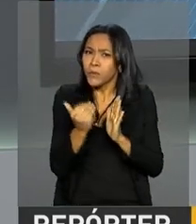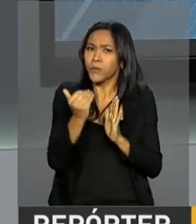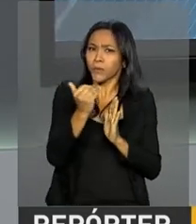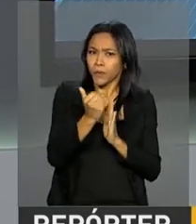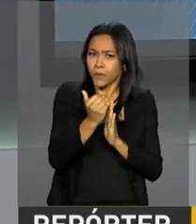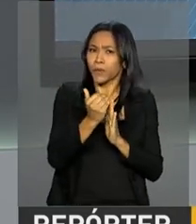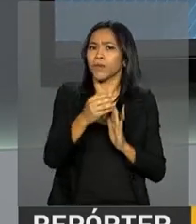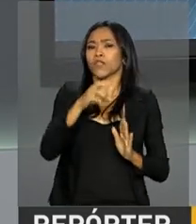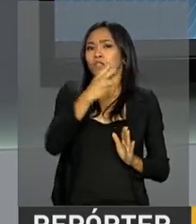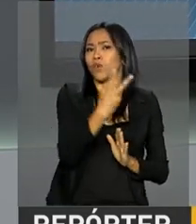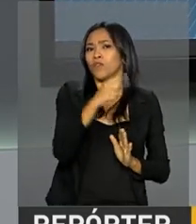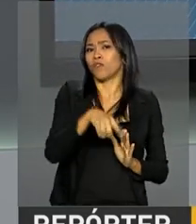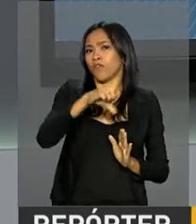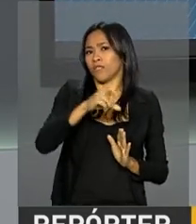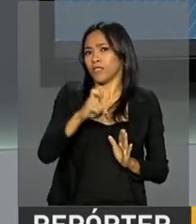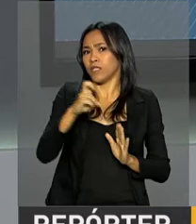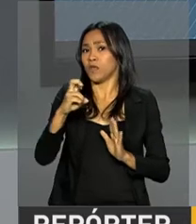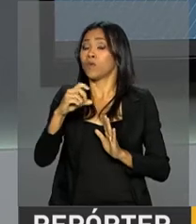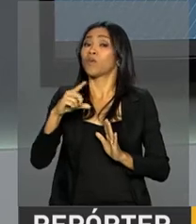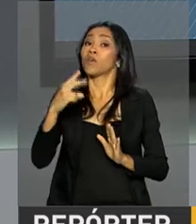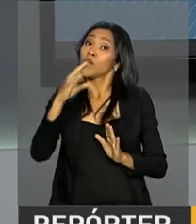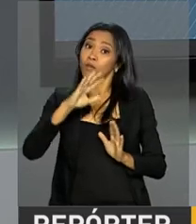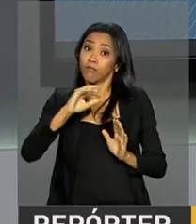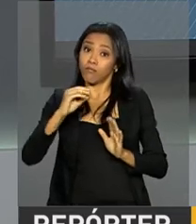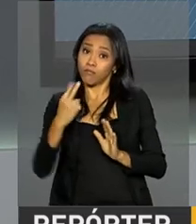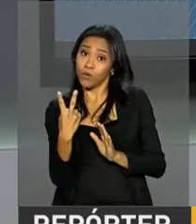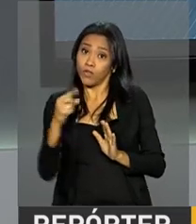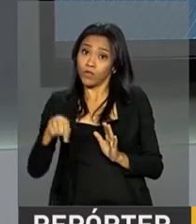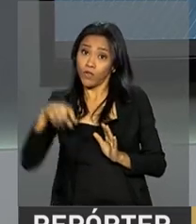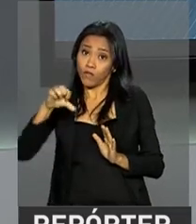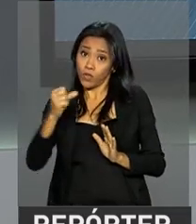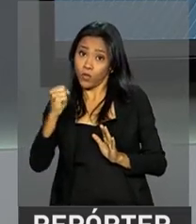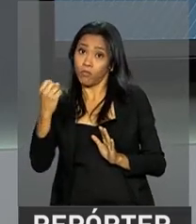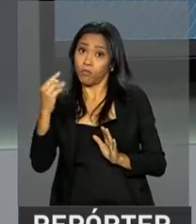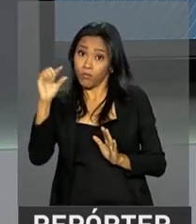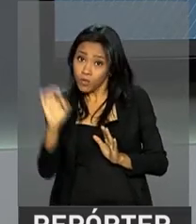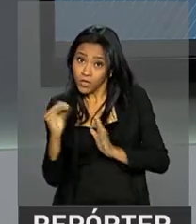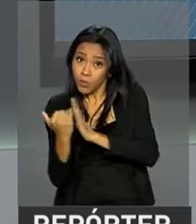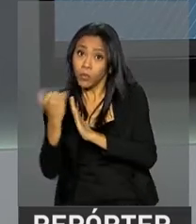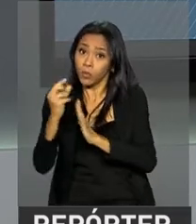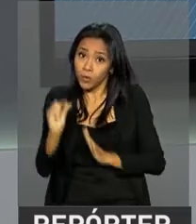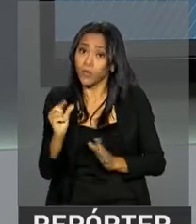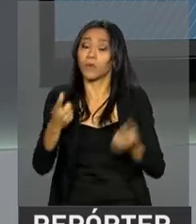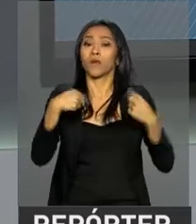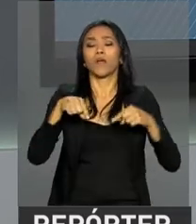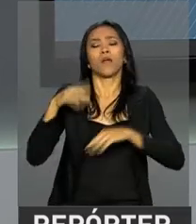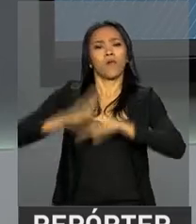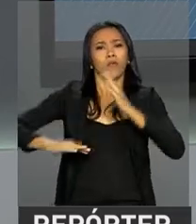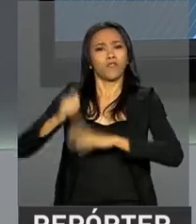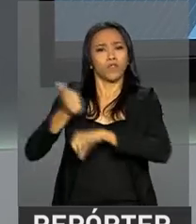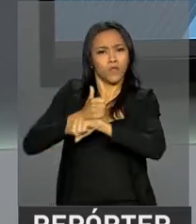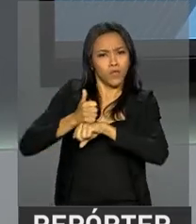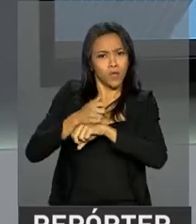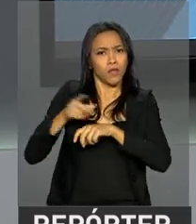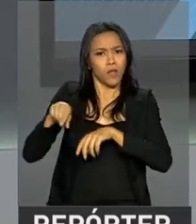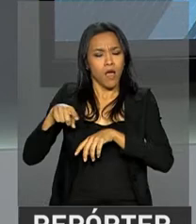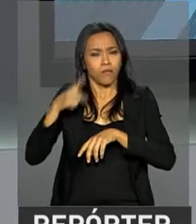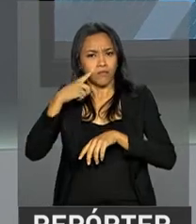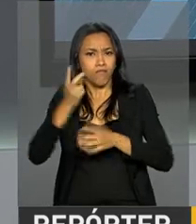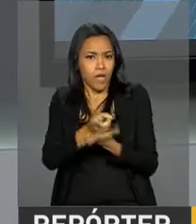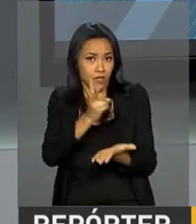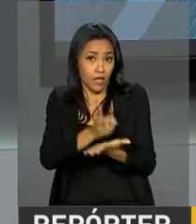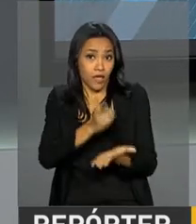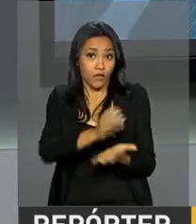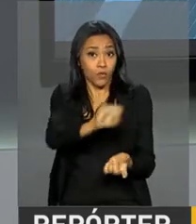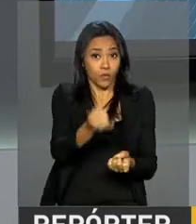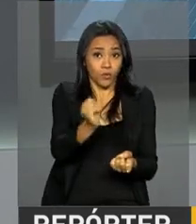2,95 para 2,98 por cento analistas e investidores mantiveram a estimativa para a taxa básica de juros da